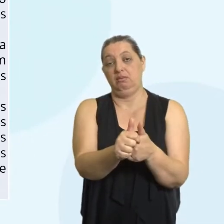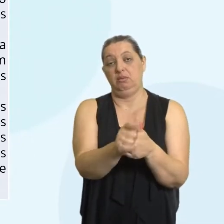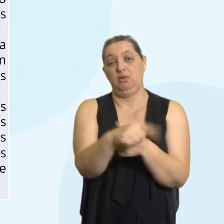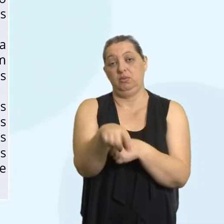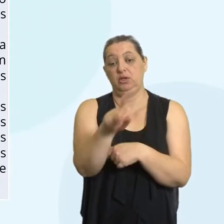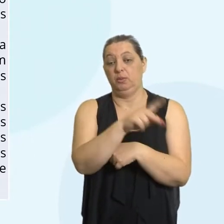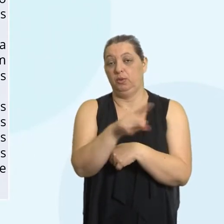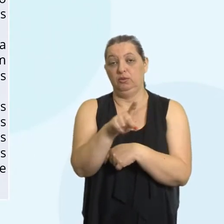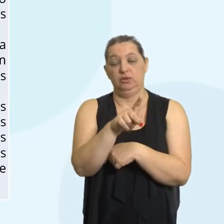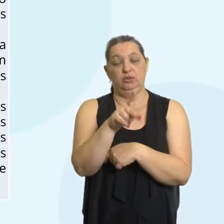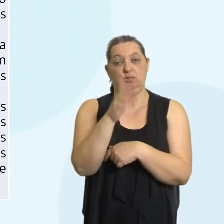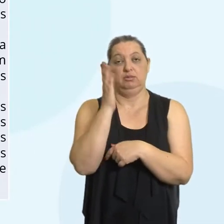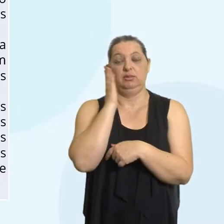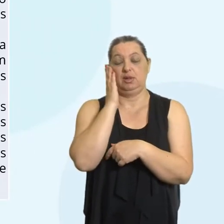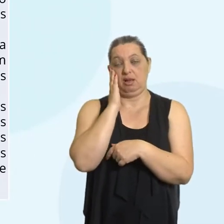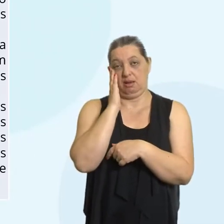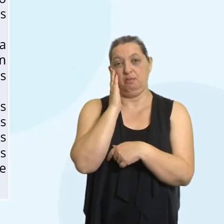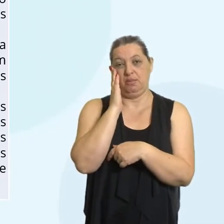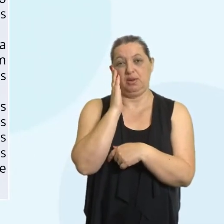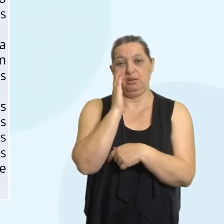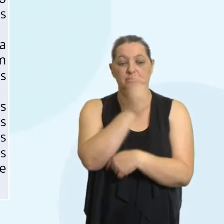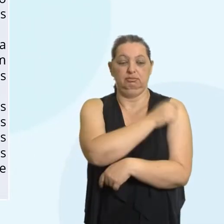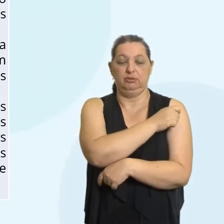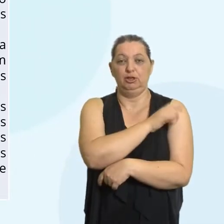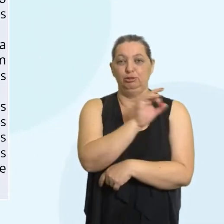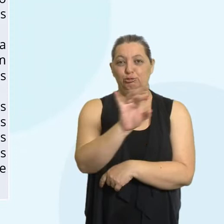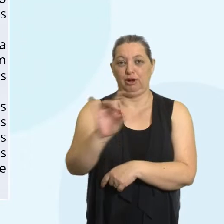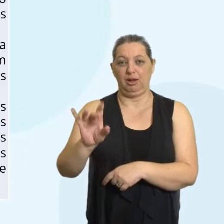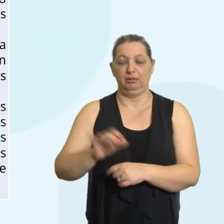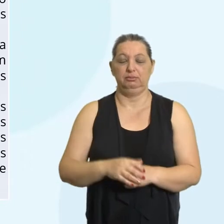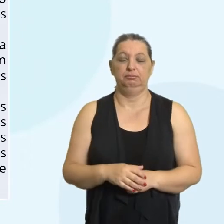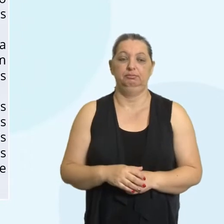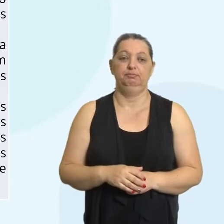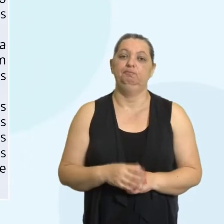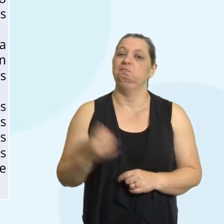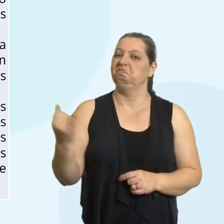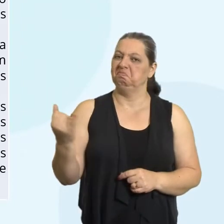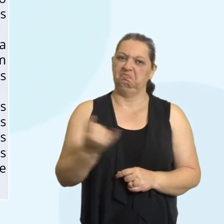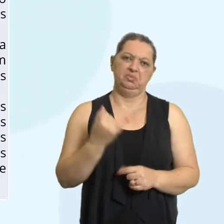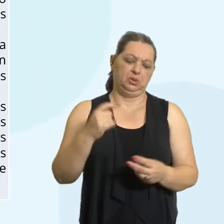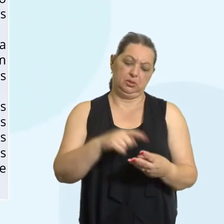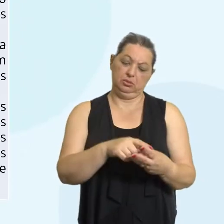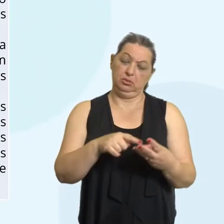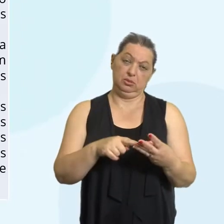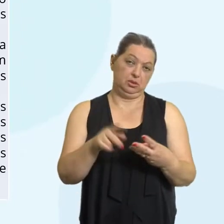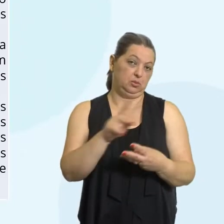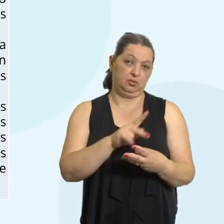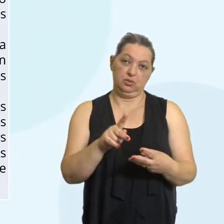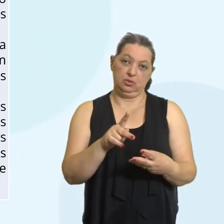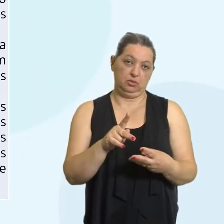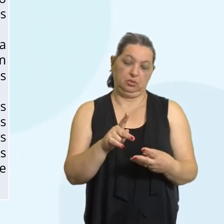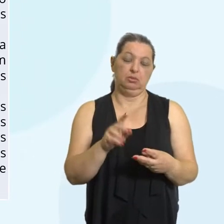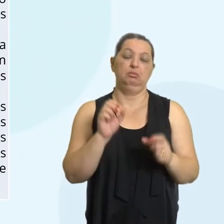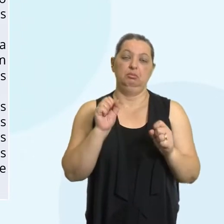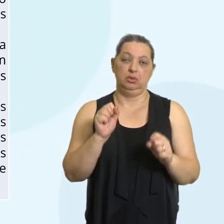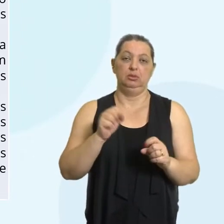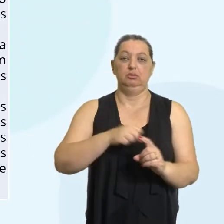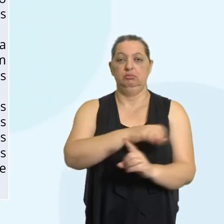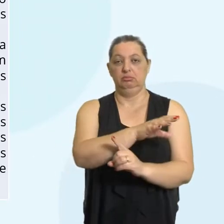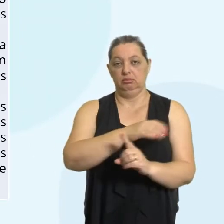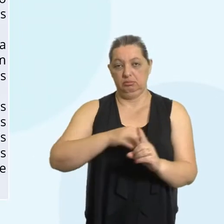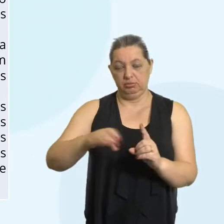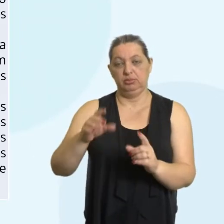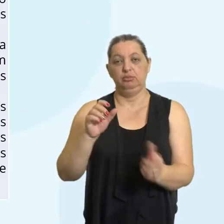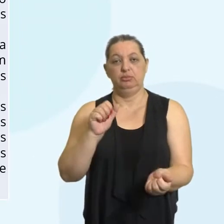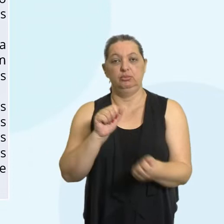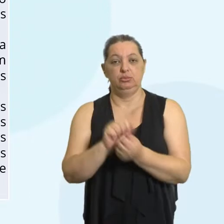professor é o que sabe melhor do seu estudante tão e não importa qual dos três professores qualquer um dos três a curadoria pode ser feitos